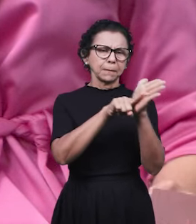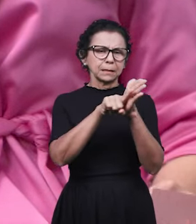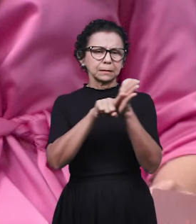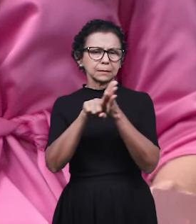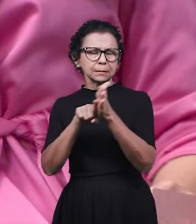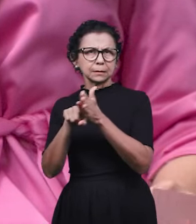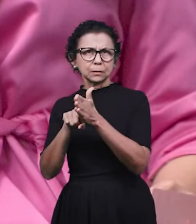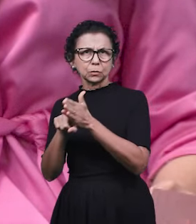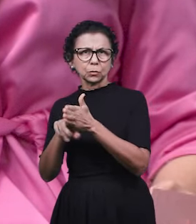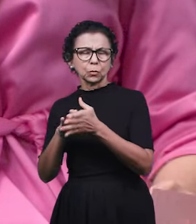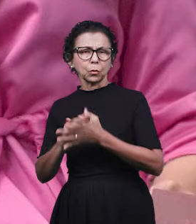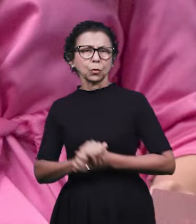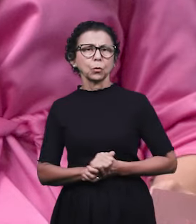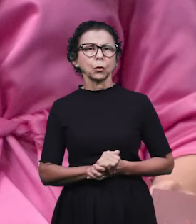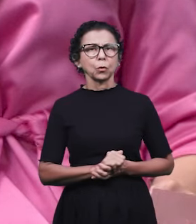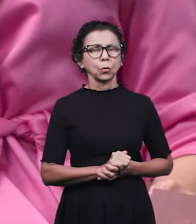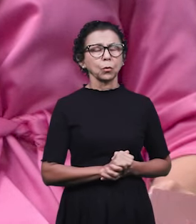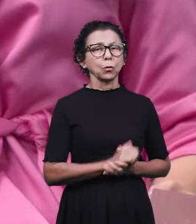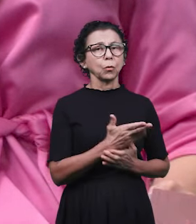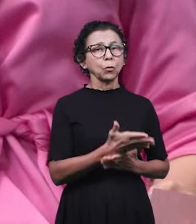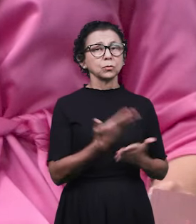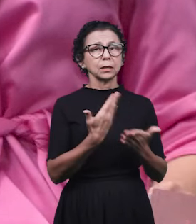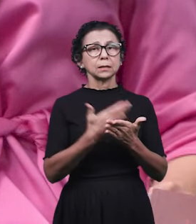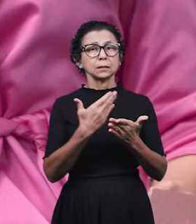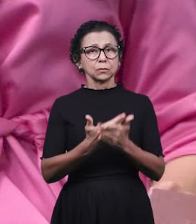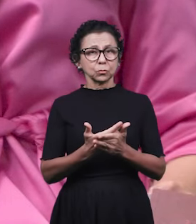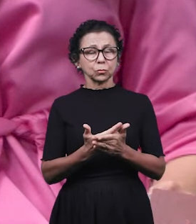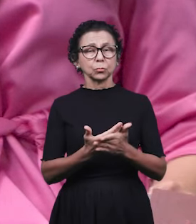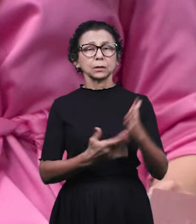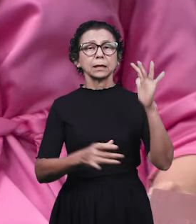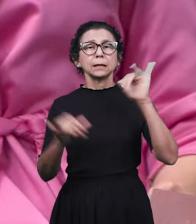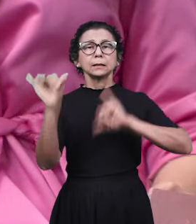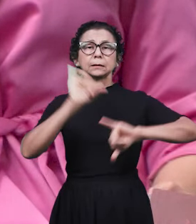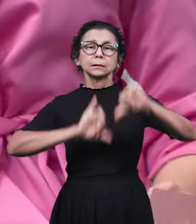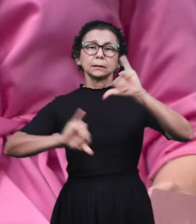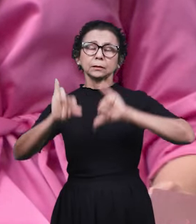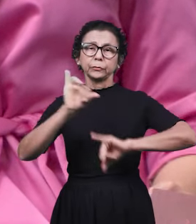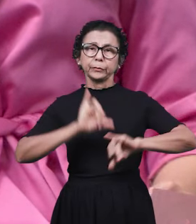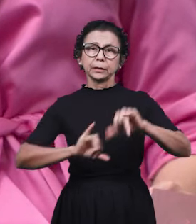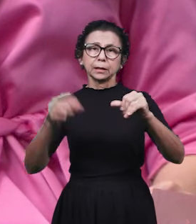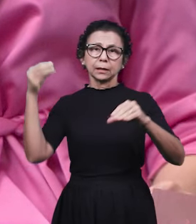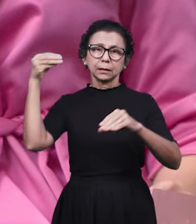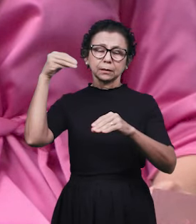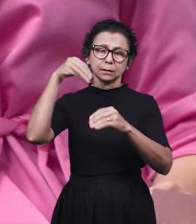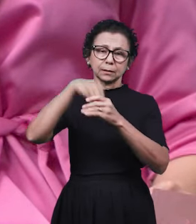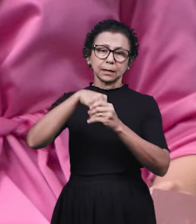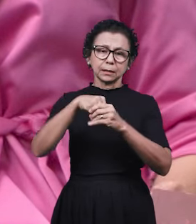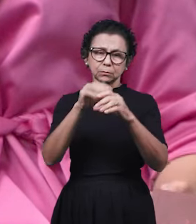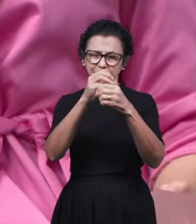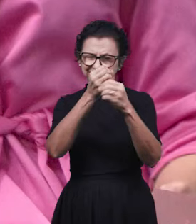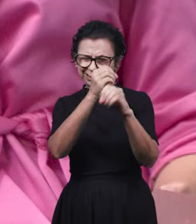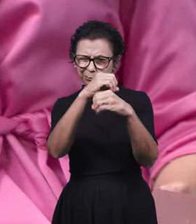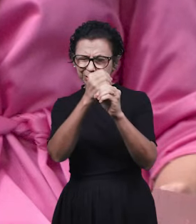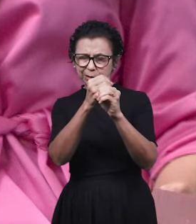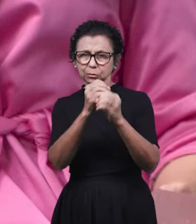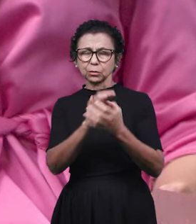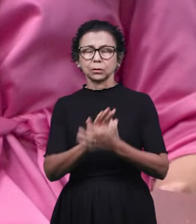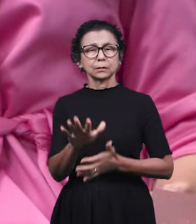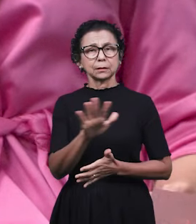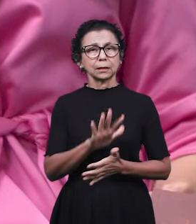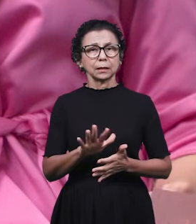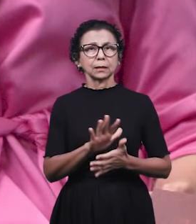do primeiro ano técnico em Química, que está integrada a um laboratório da área de Química, é uma estudante que